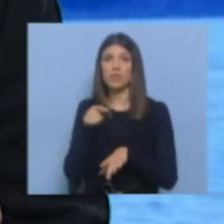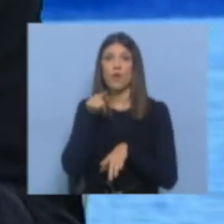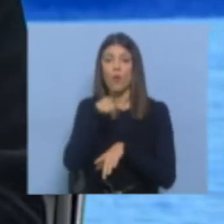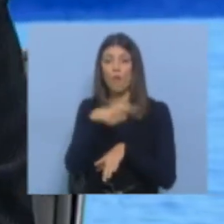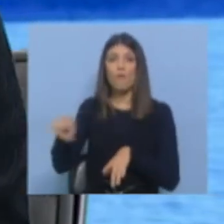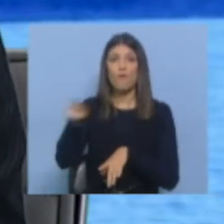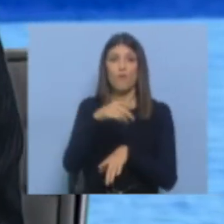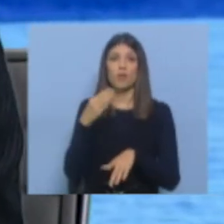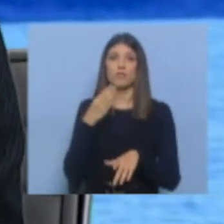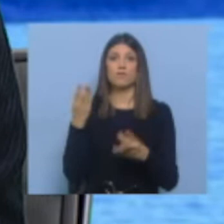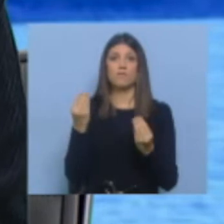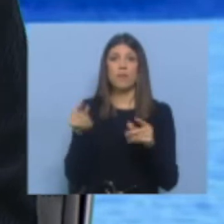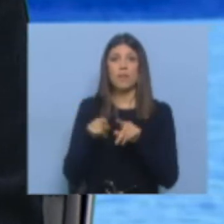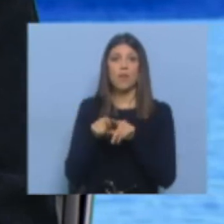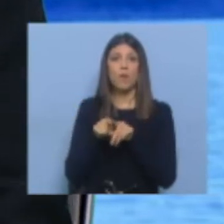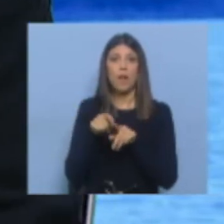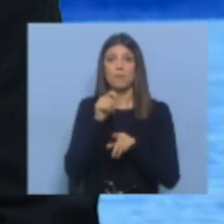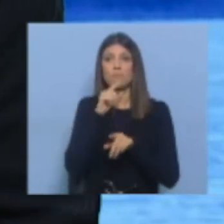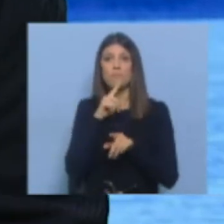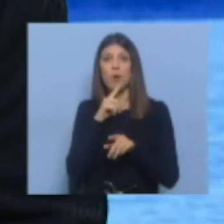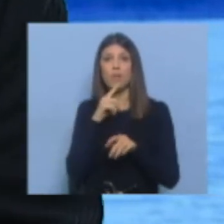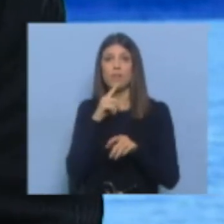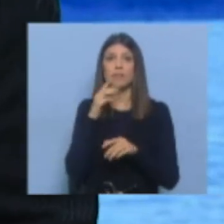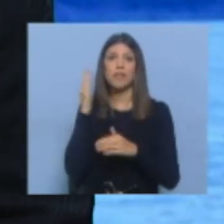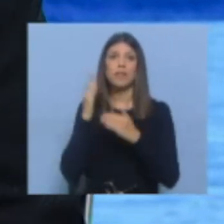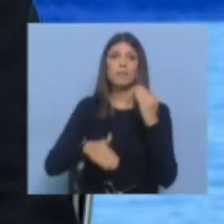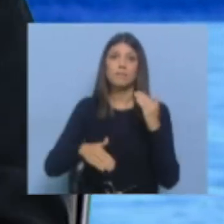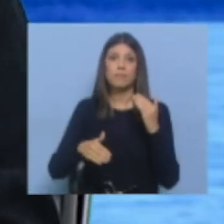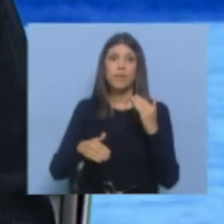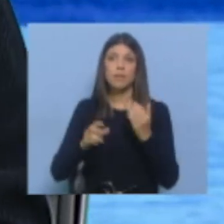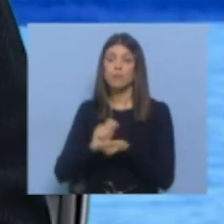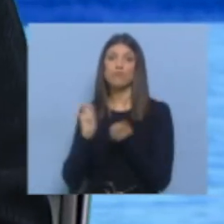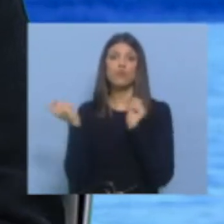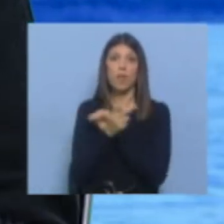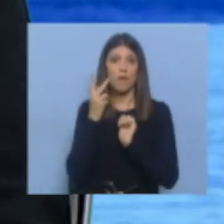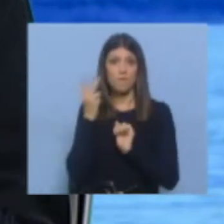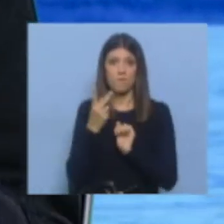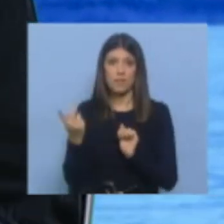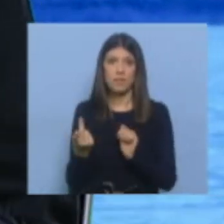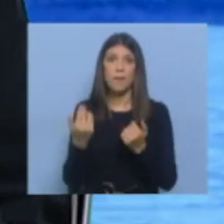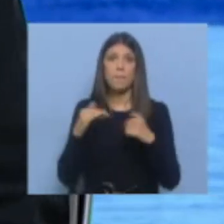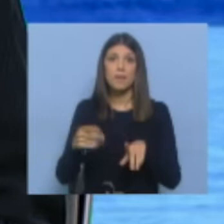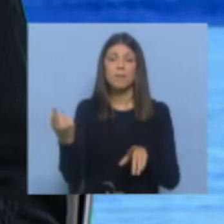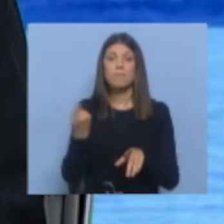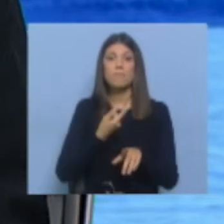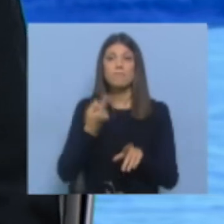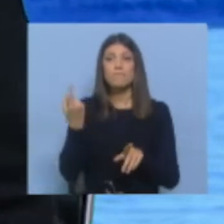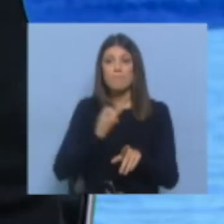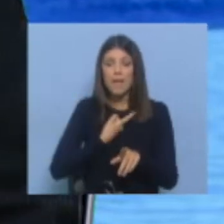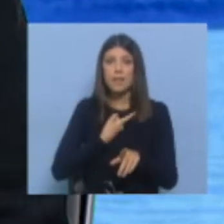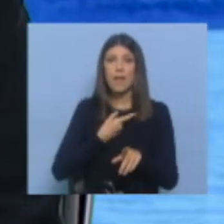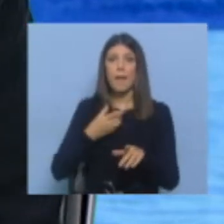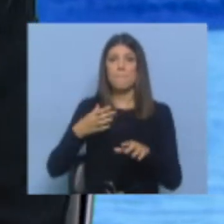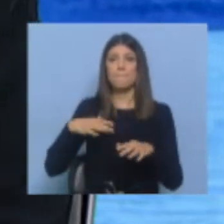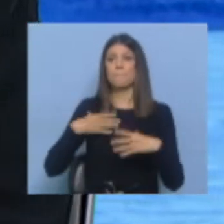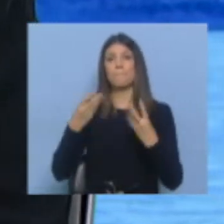trazer aqui. E, portanto, uma certa dose de medo é importante que as pessoas tenham, ou seja, uma